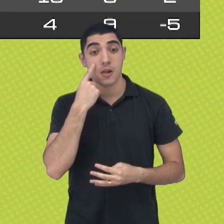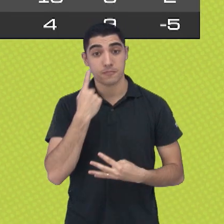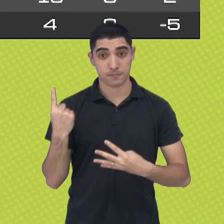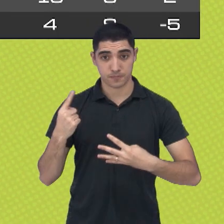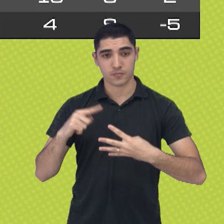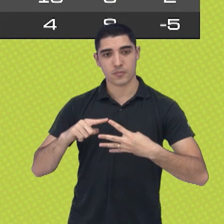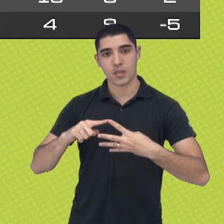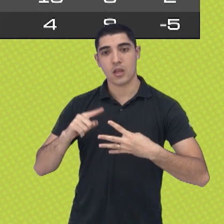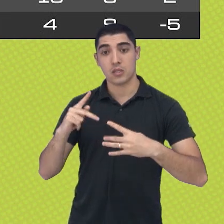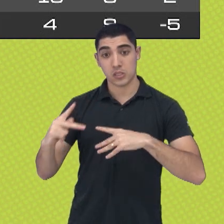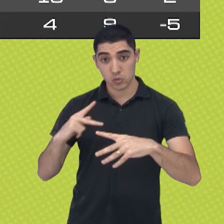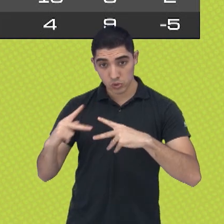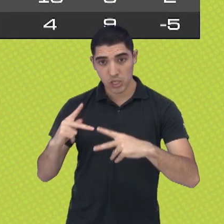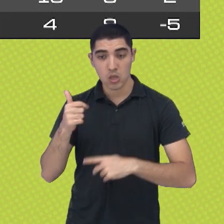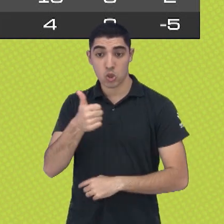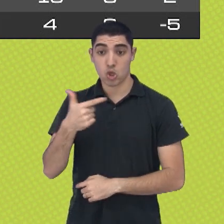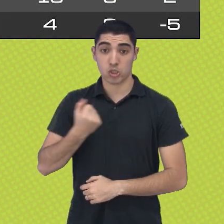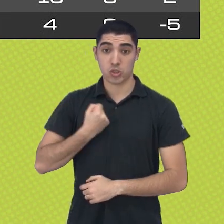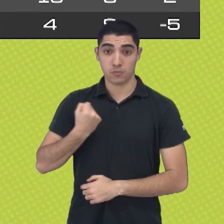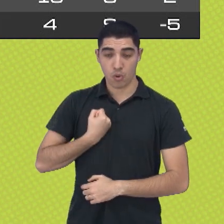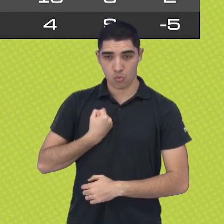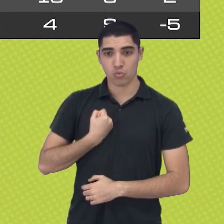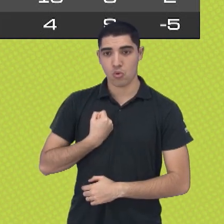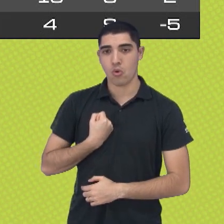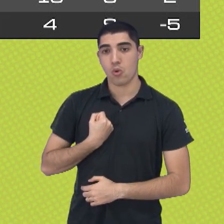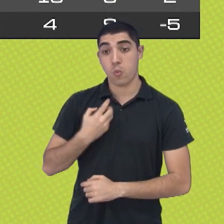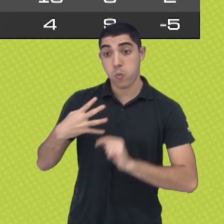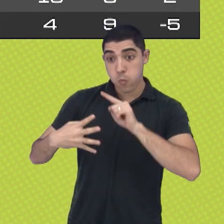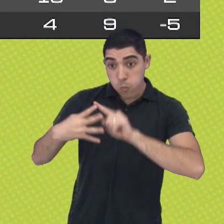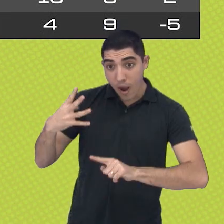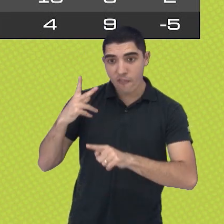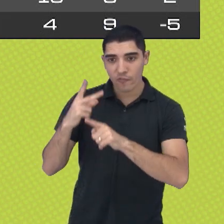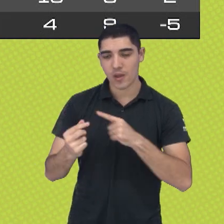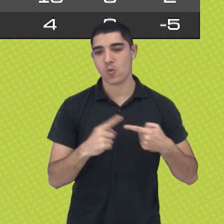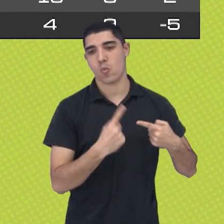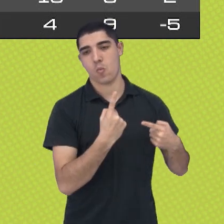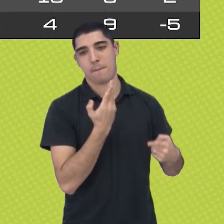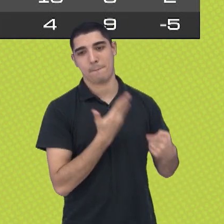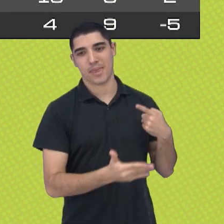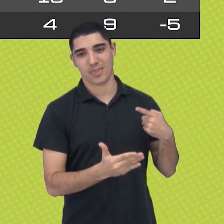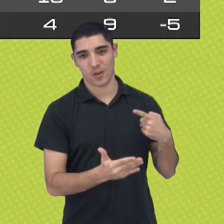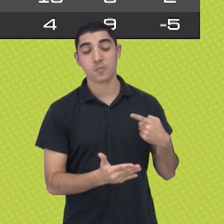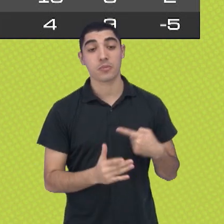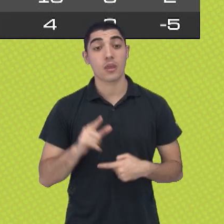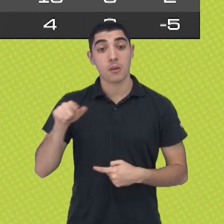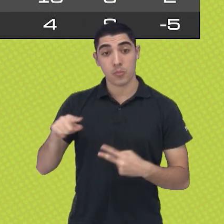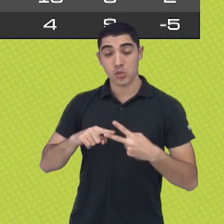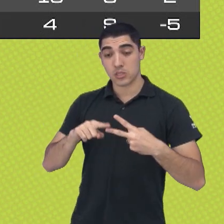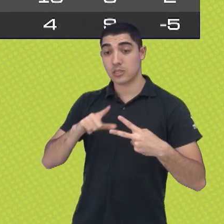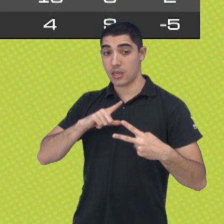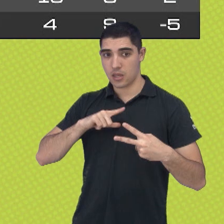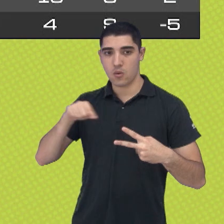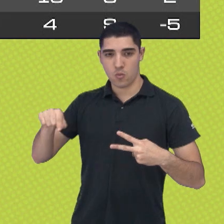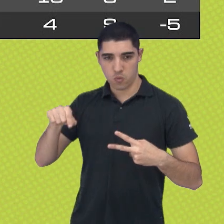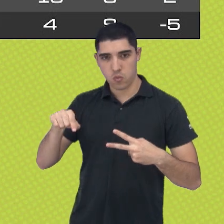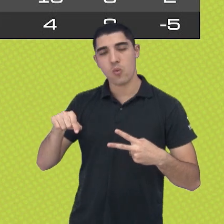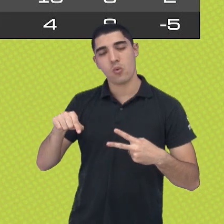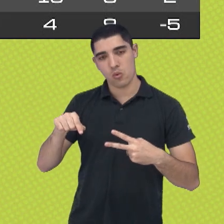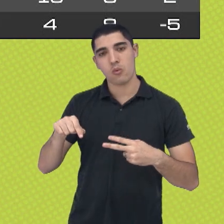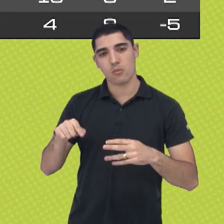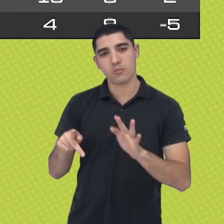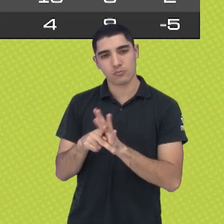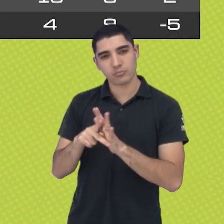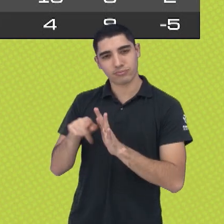4 vitórias, nenhum empate e uma derrota, que foi justamente para o Minas. O Marreco vem em segundo com 2 jogos a menos, tá? Então, se o